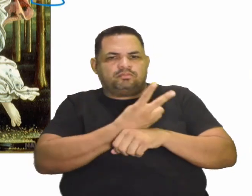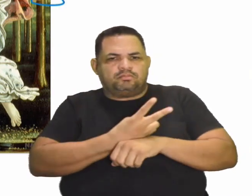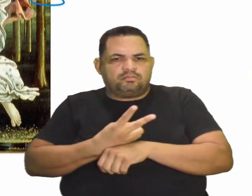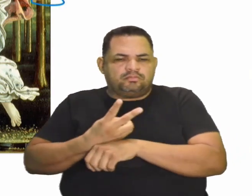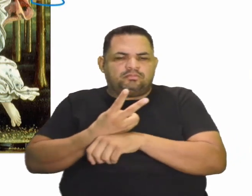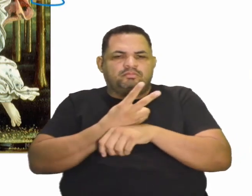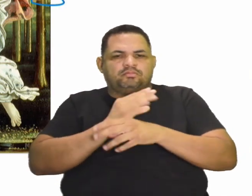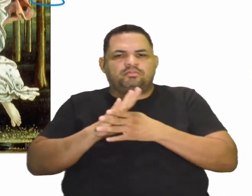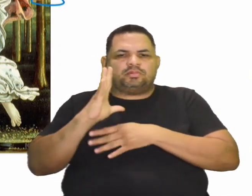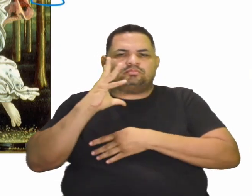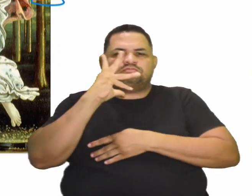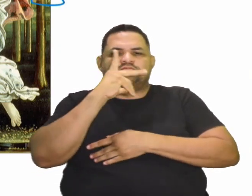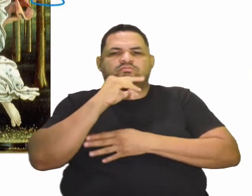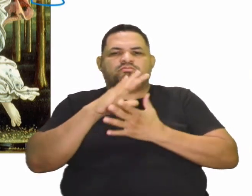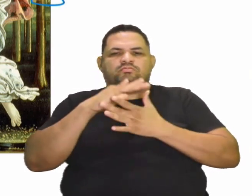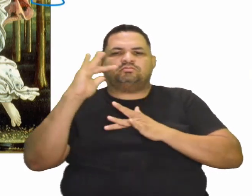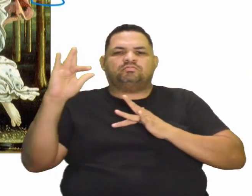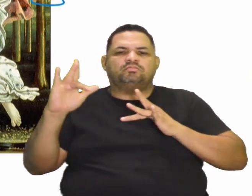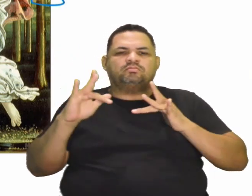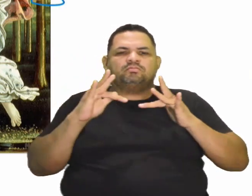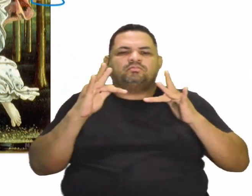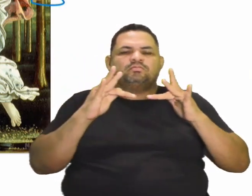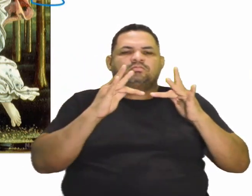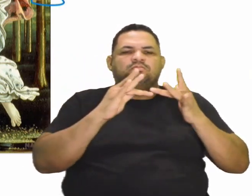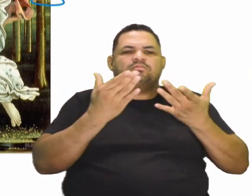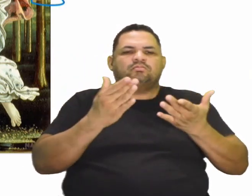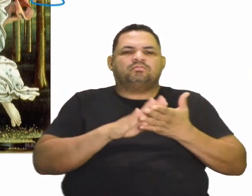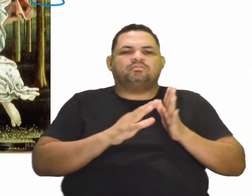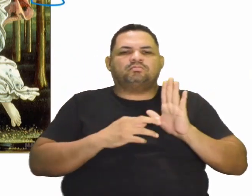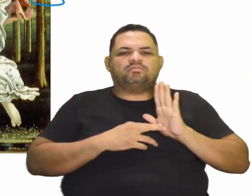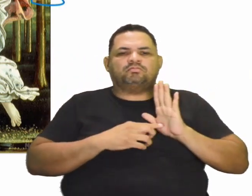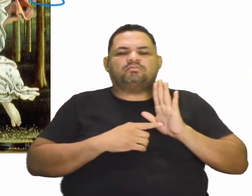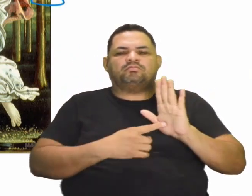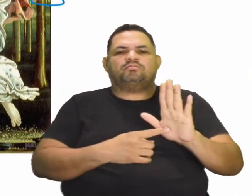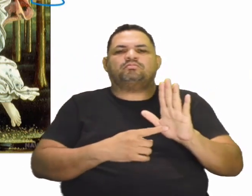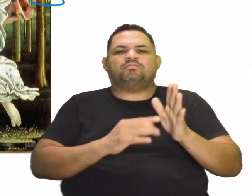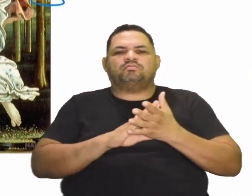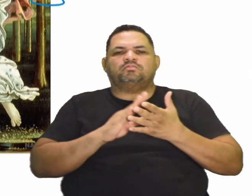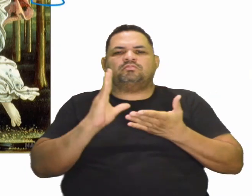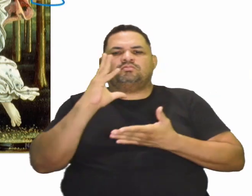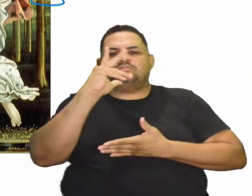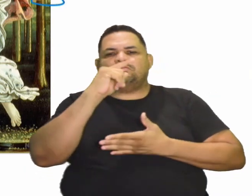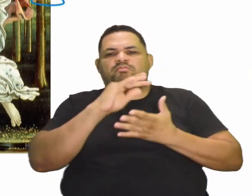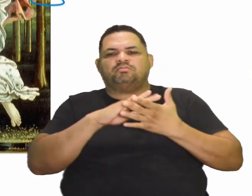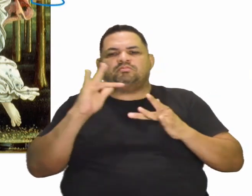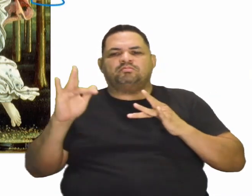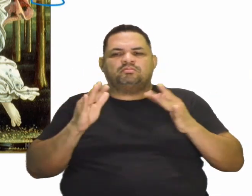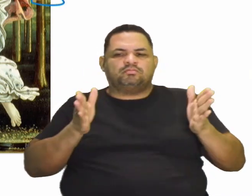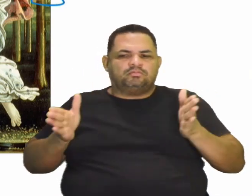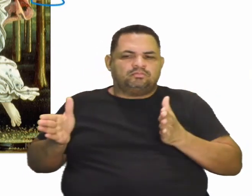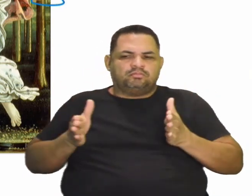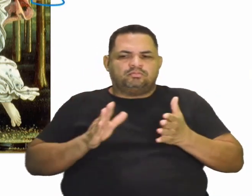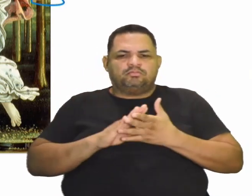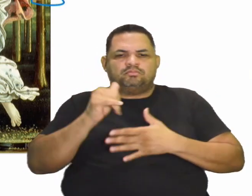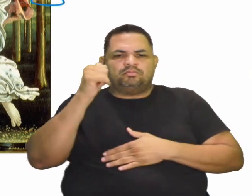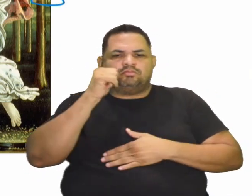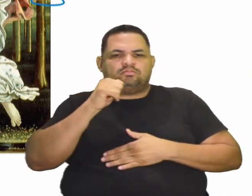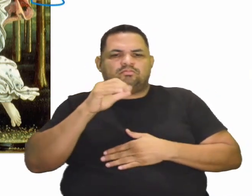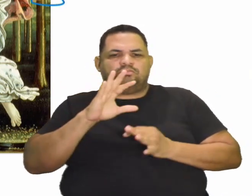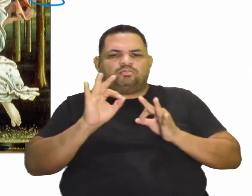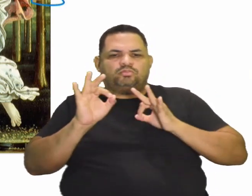clássica ideal. Então, o artista buscou representar aí a beleza clássica nesse período, né? Que eram mulheres com corpos